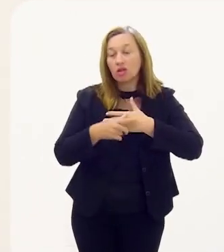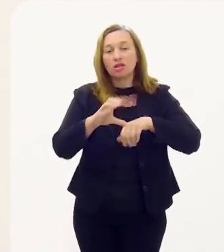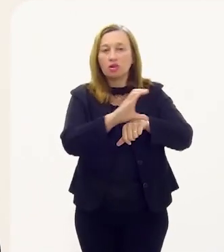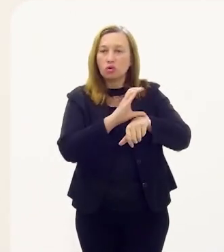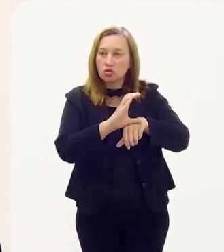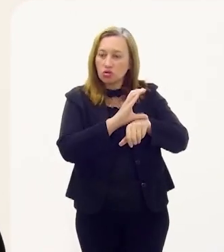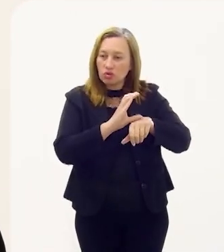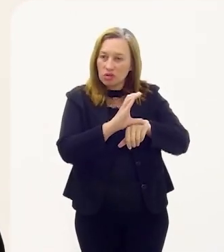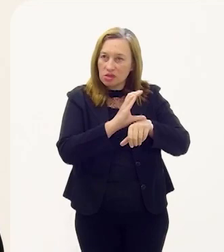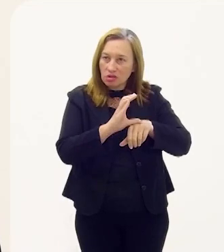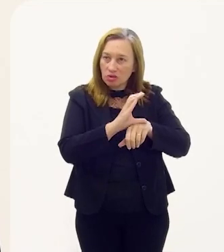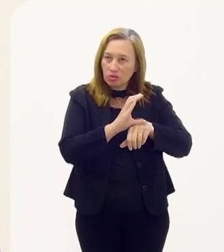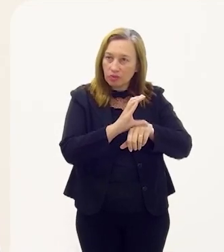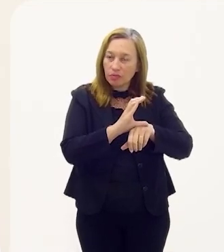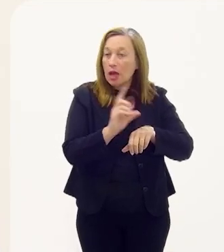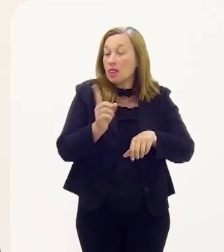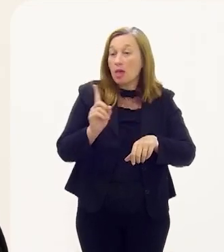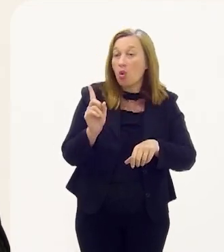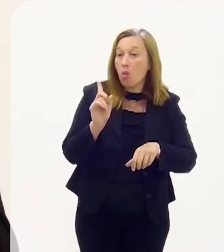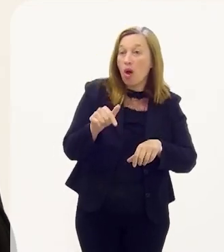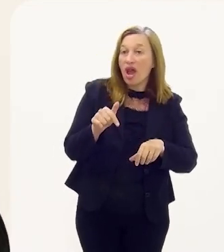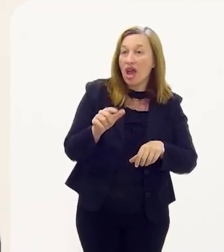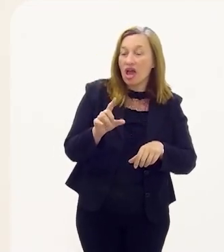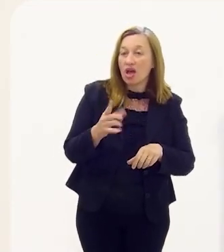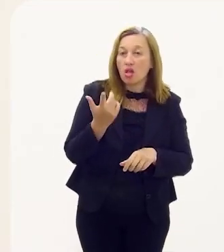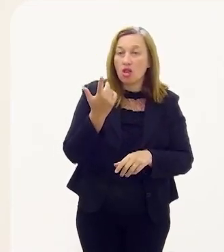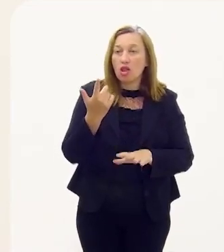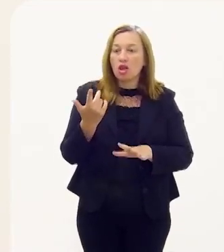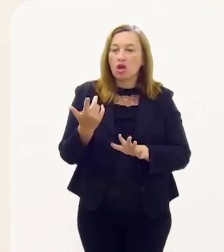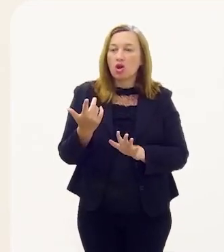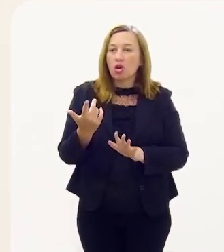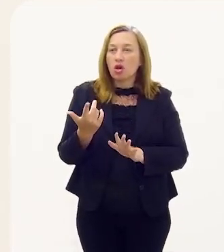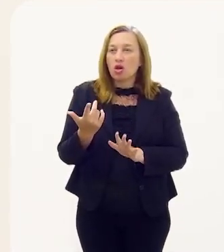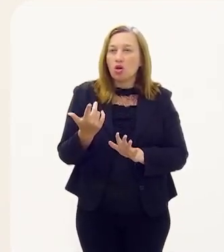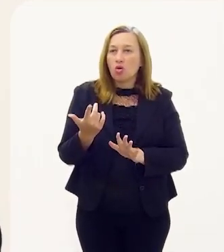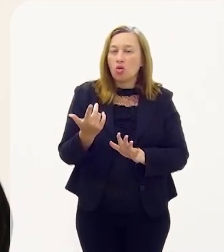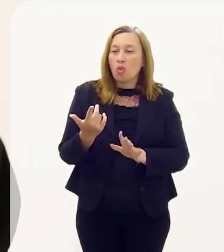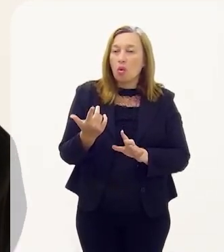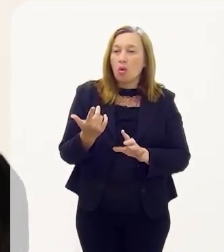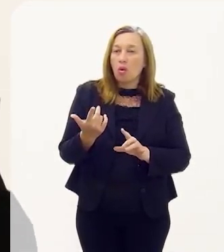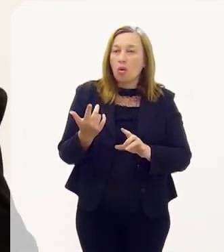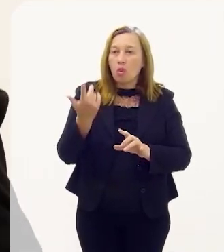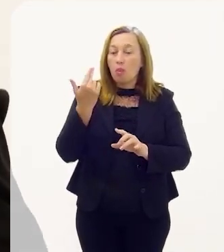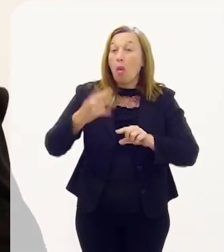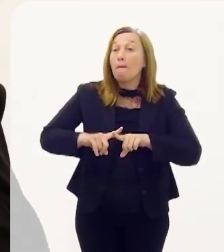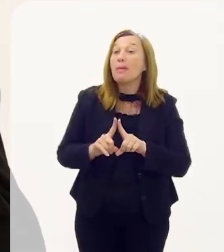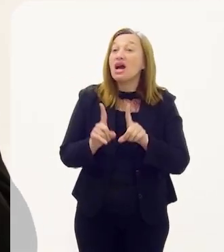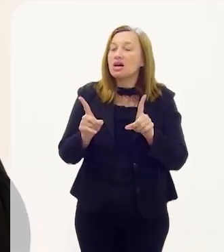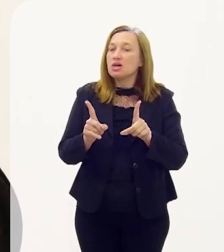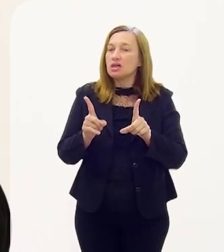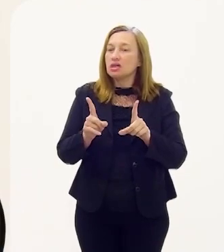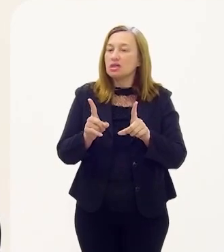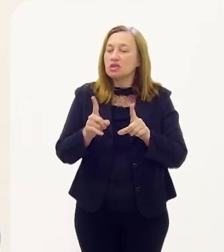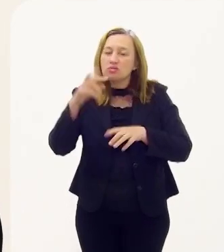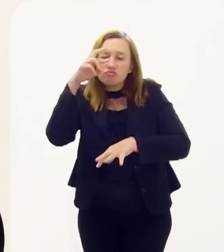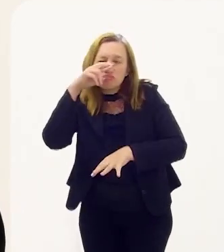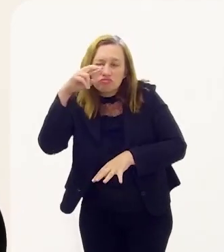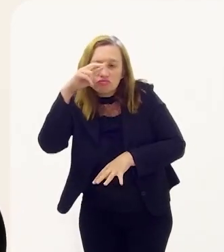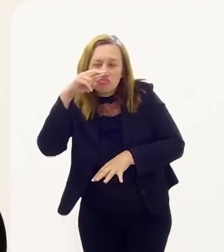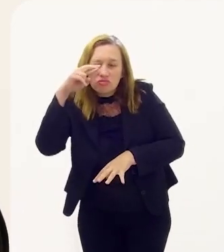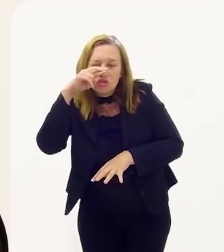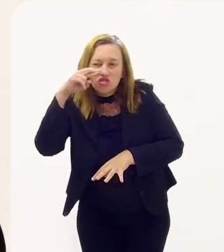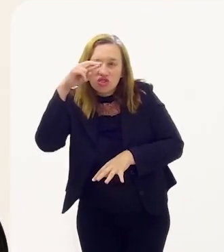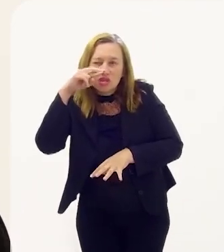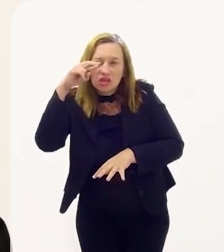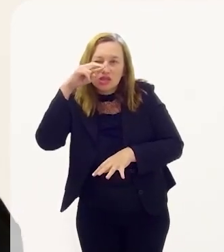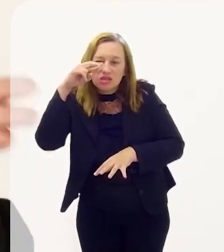estabelecida na Constituição, que não é exatamente normativa, mas aí assume uma posição